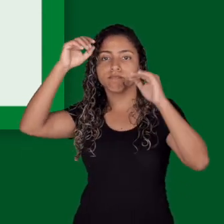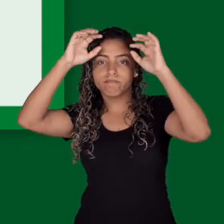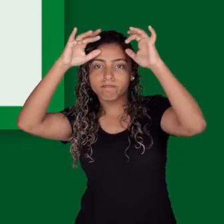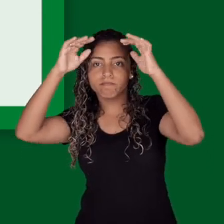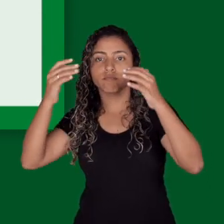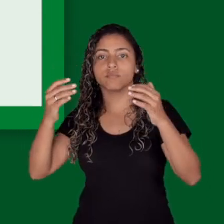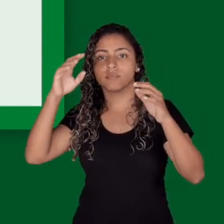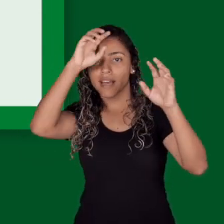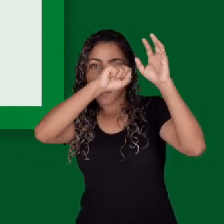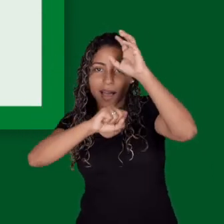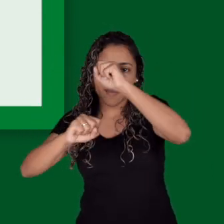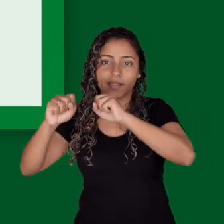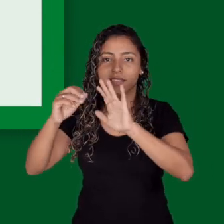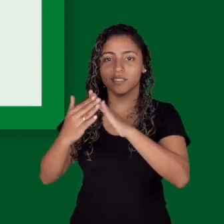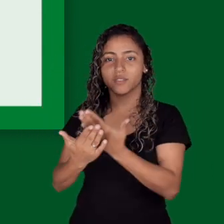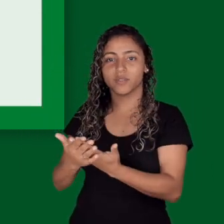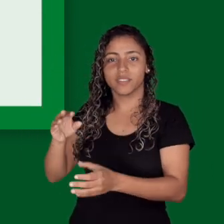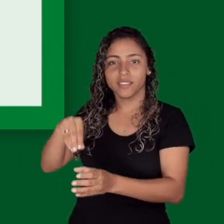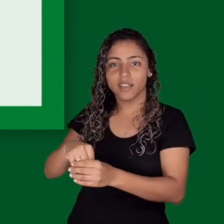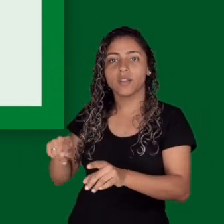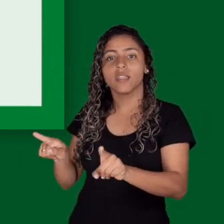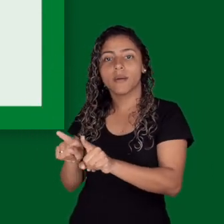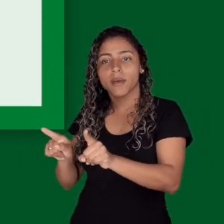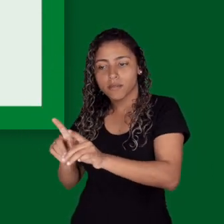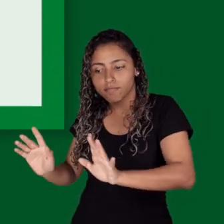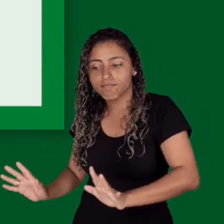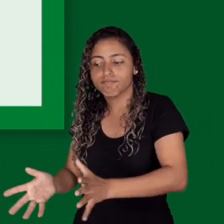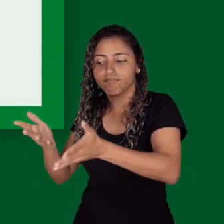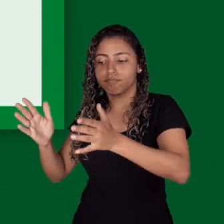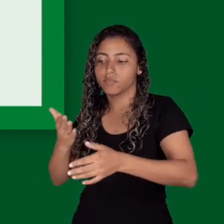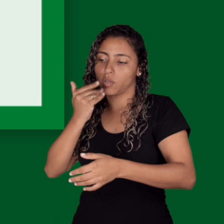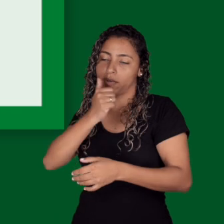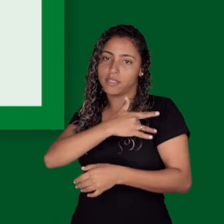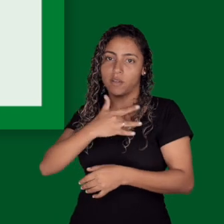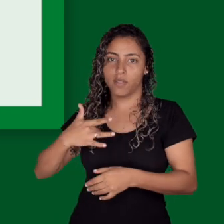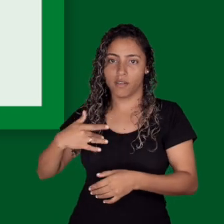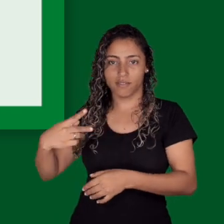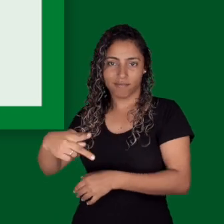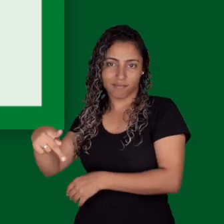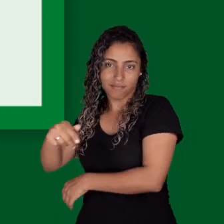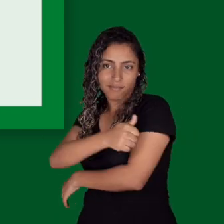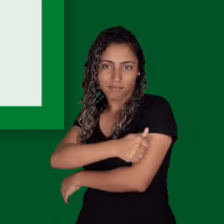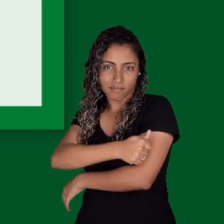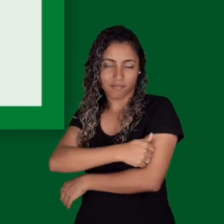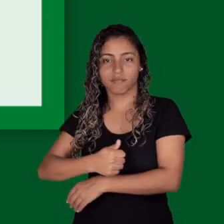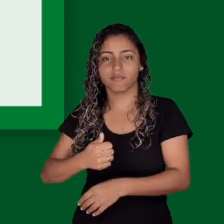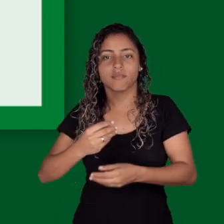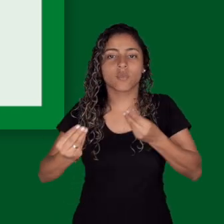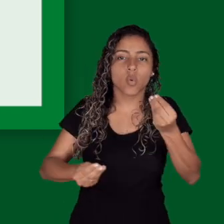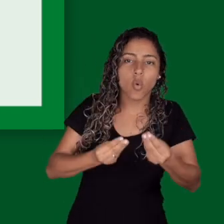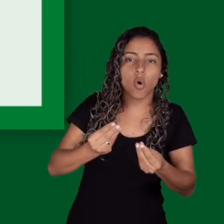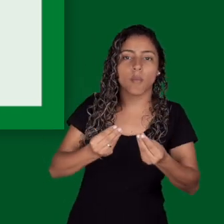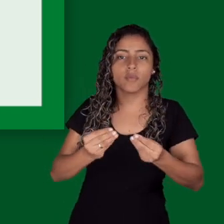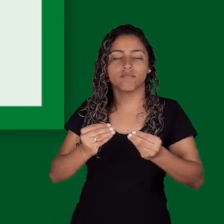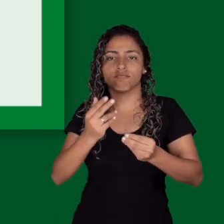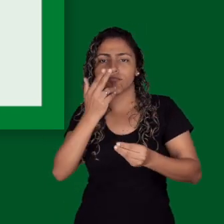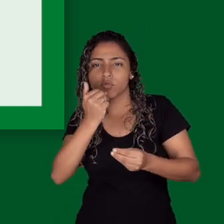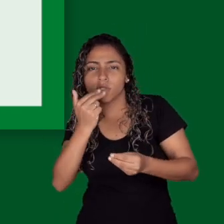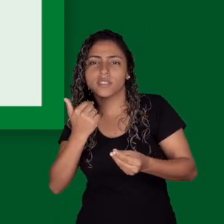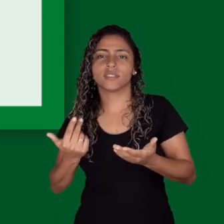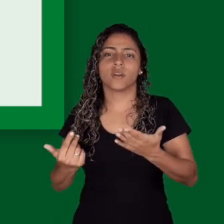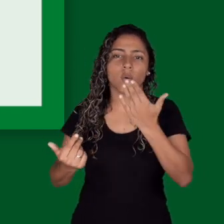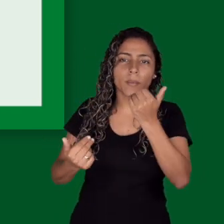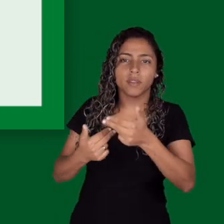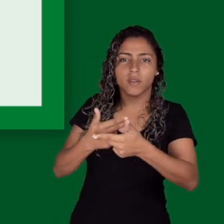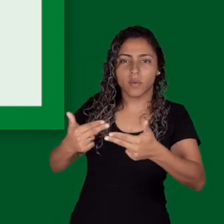a aprendizagem, o rendimento escolar e a formação de práticas alimentares saudáveis dos alunos. Por meio de quê? De ações de educação